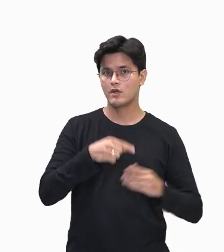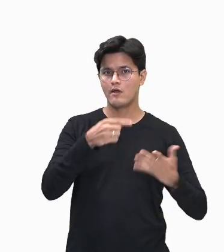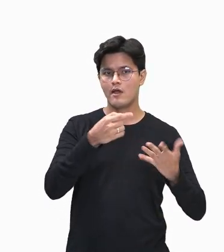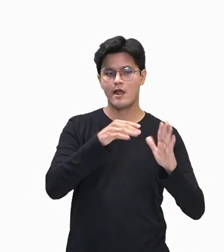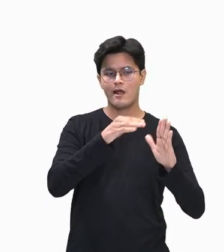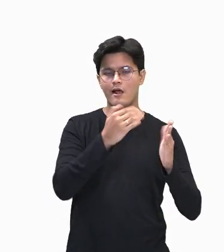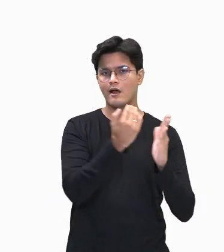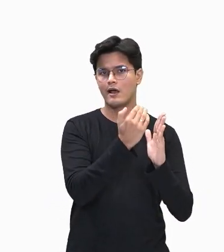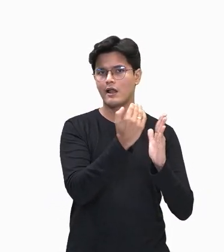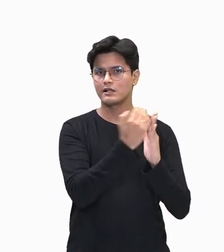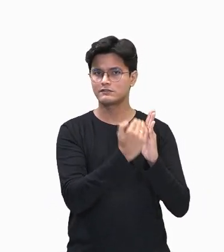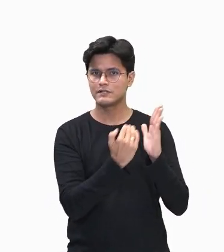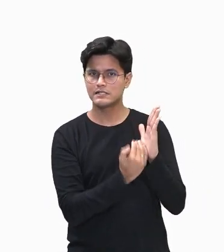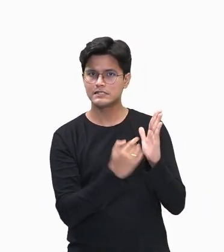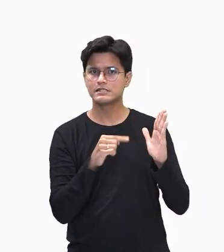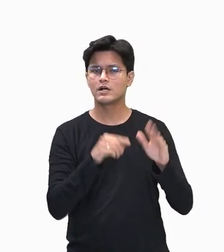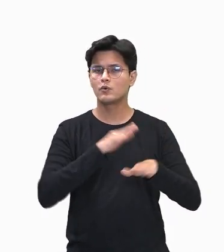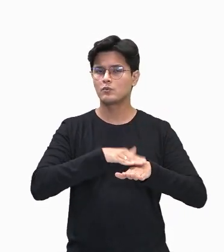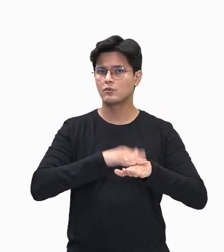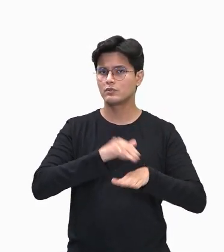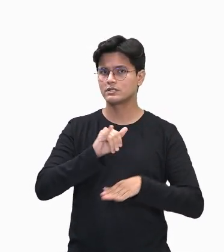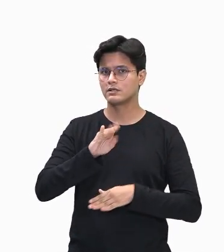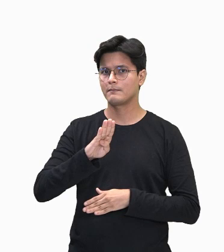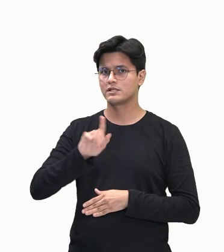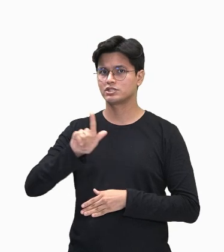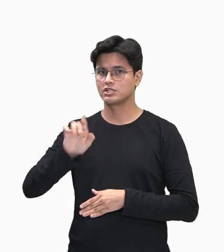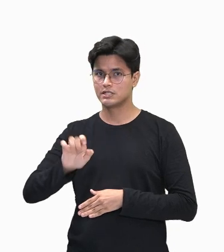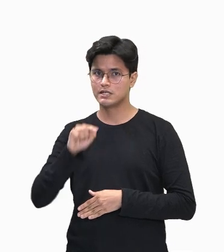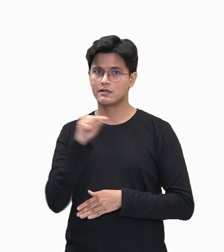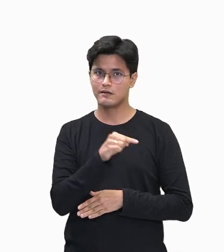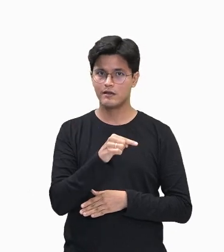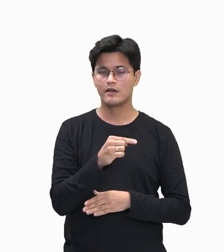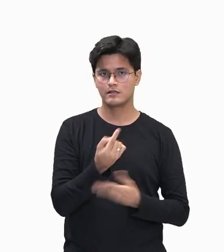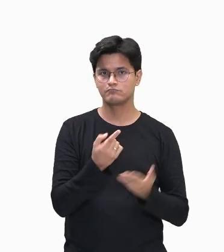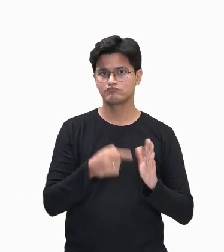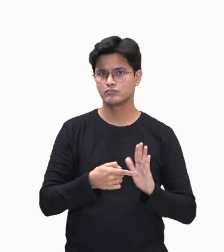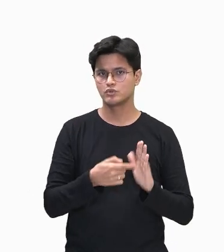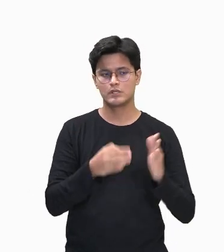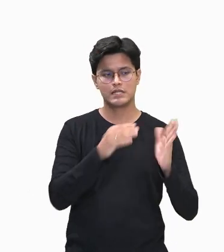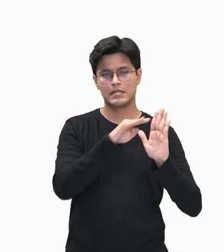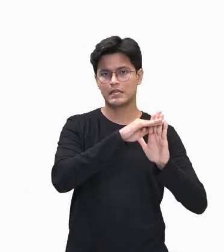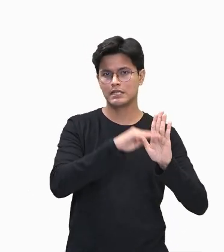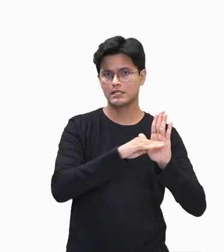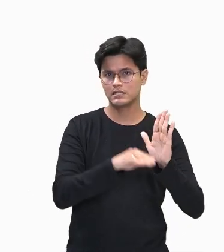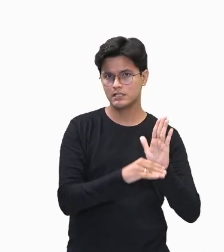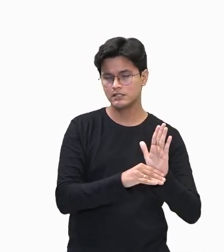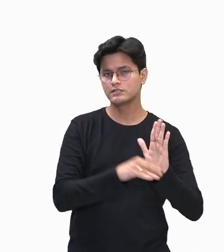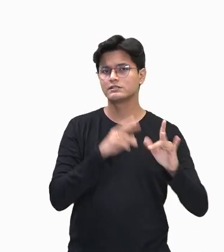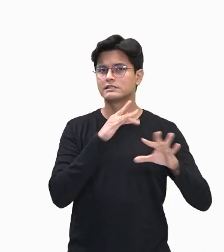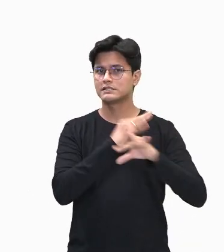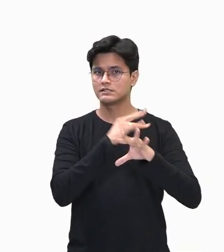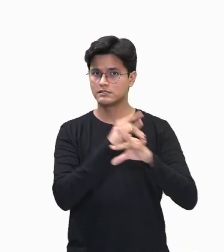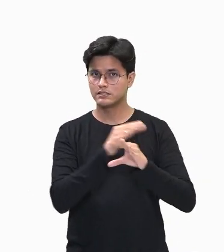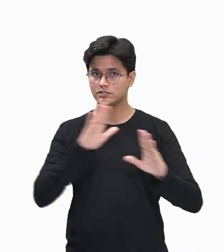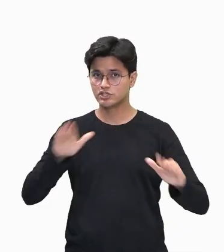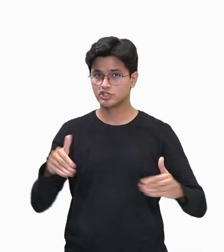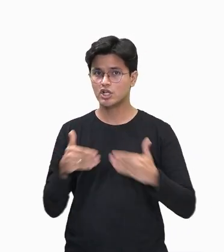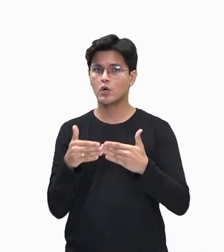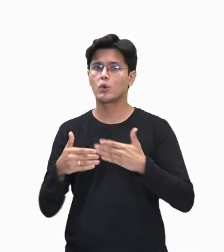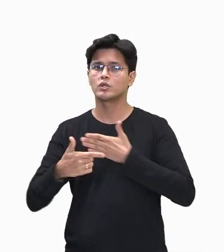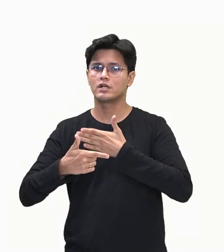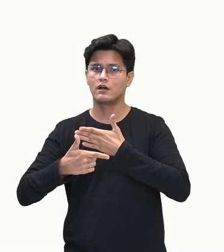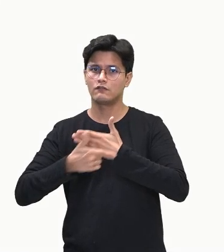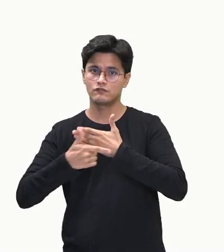IBGE, uma classificação das cidades de acordo com as funções que as